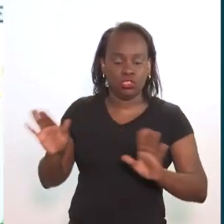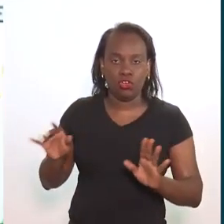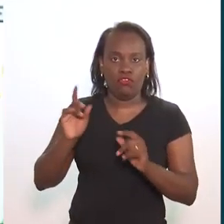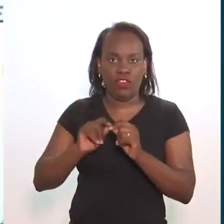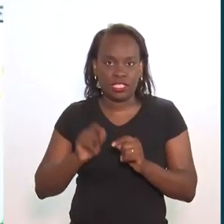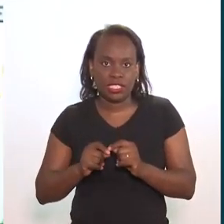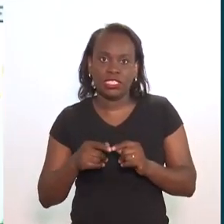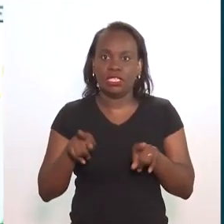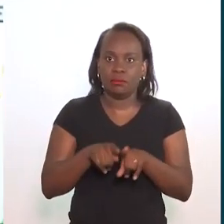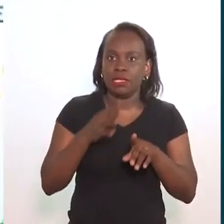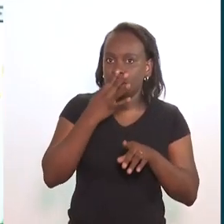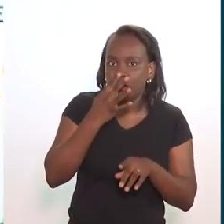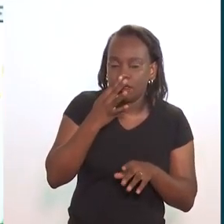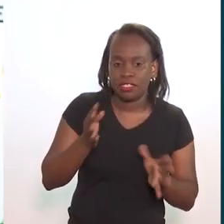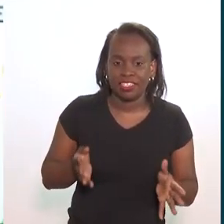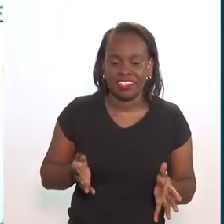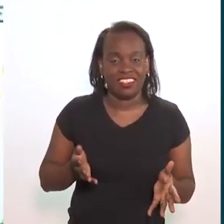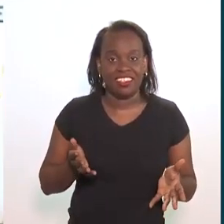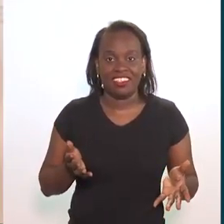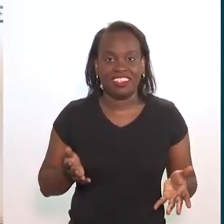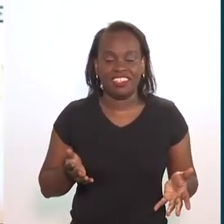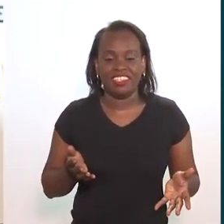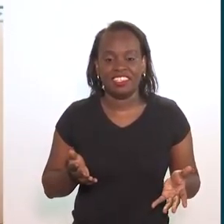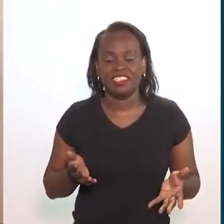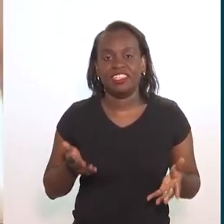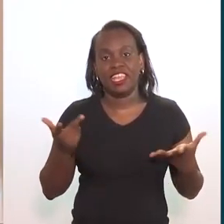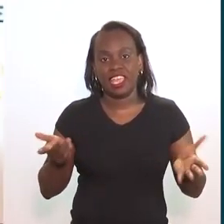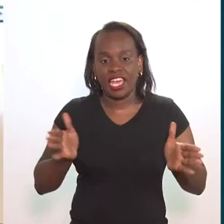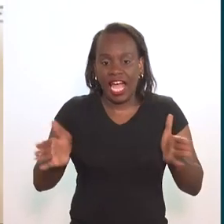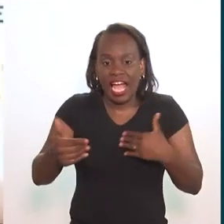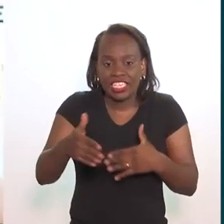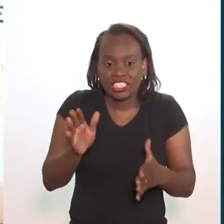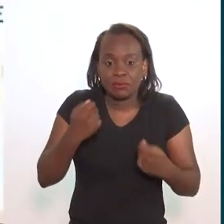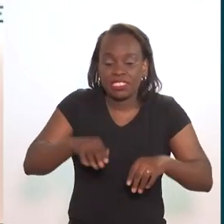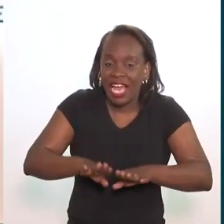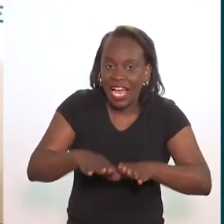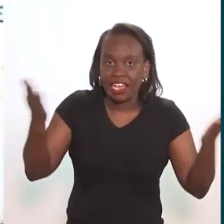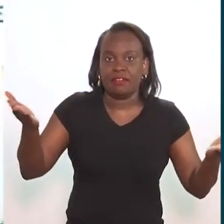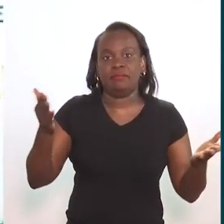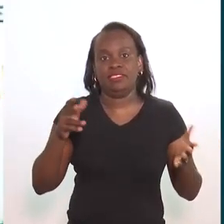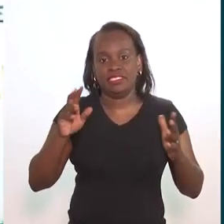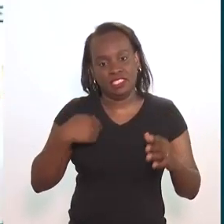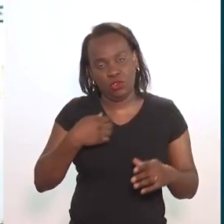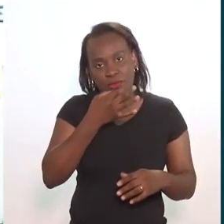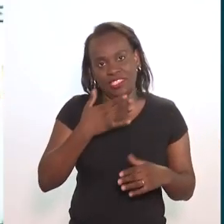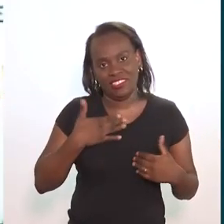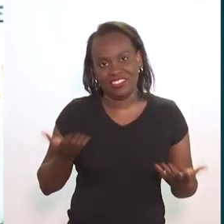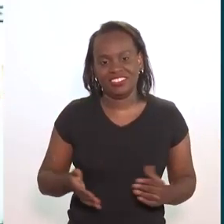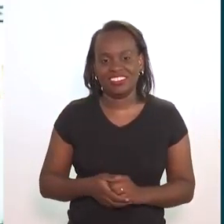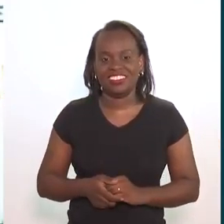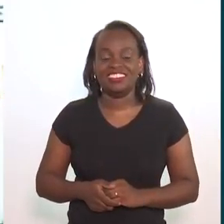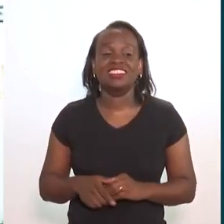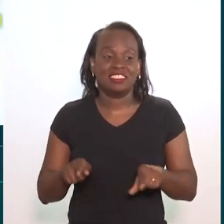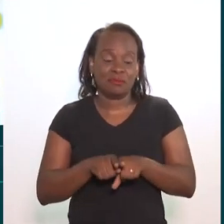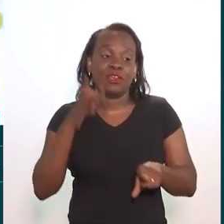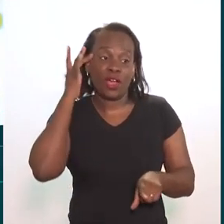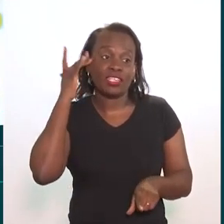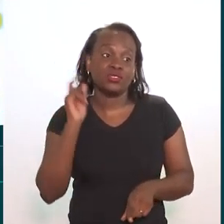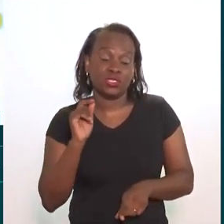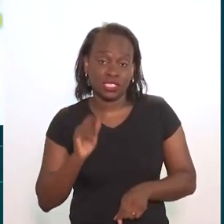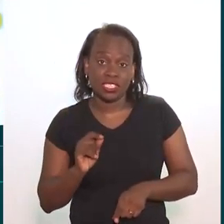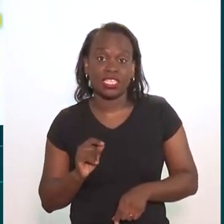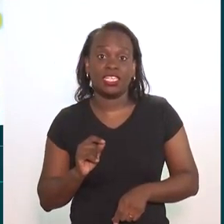edifício, tanto para fazer como para assistir. São essas... caixas que precisam ser abertas, na minha opinião. Não,